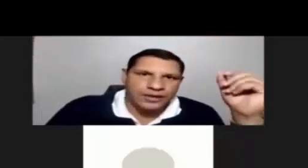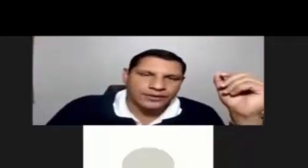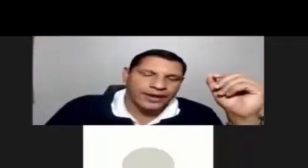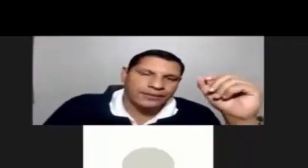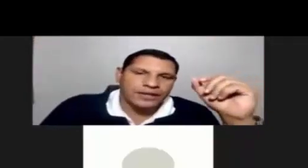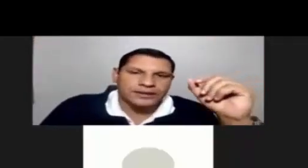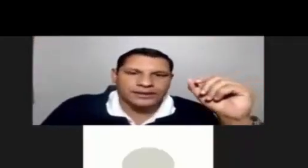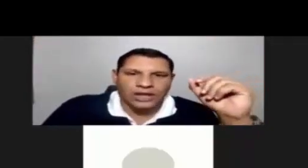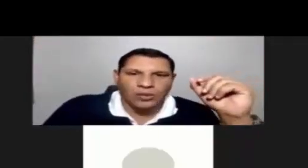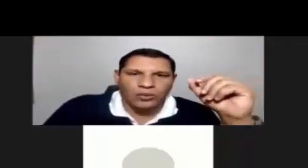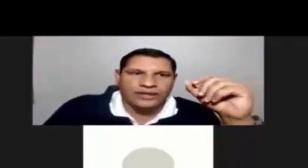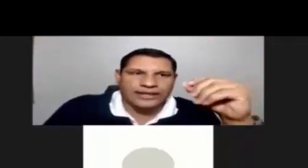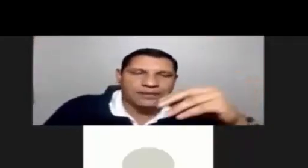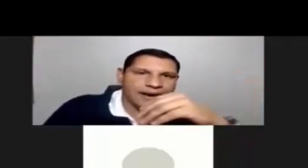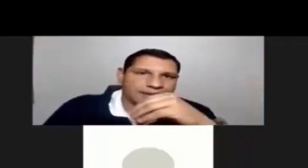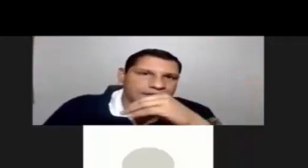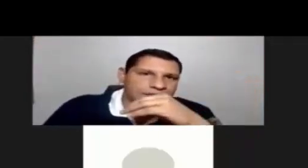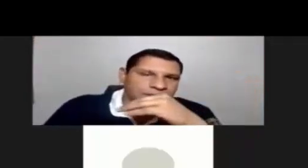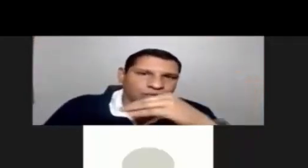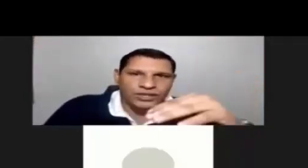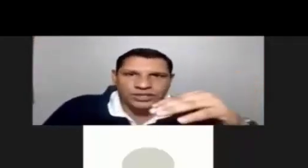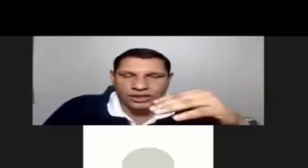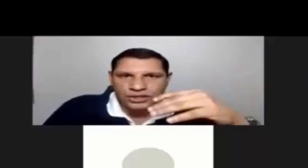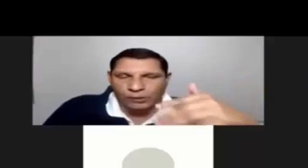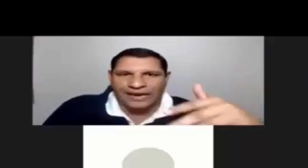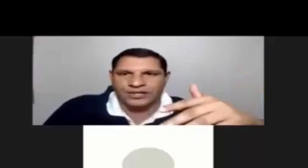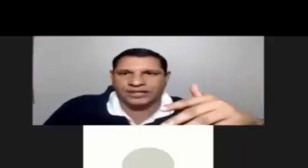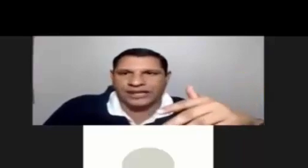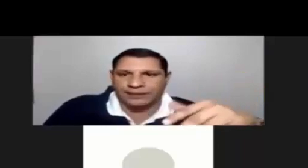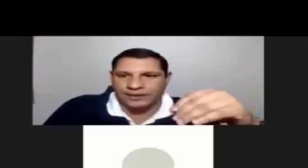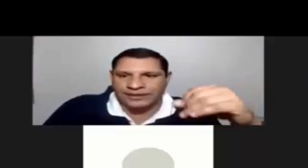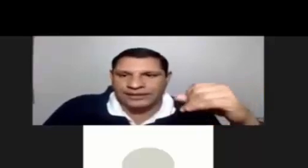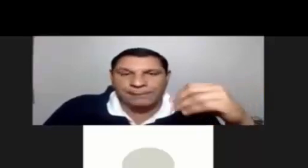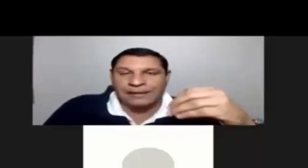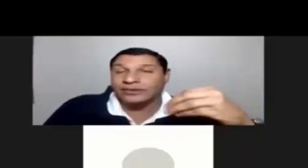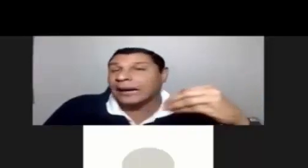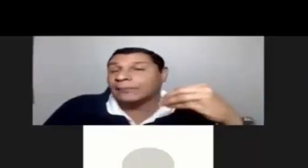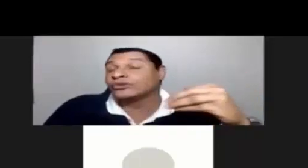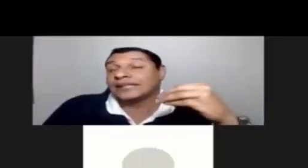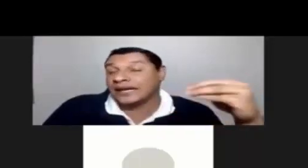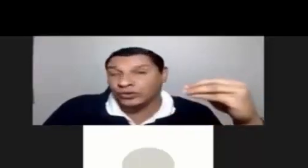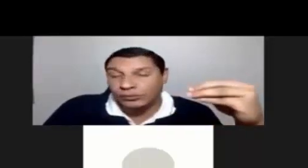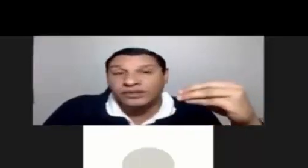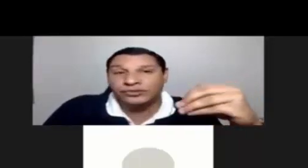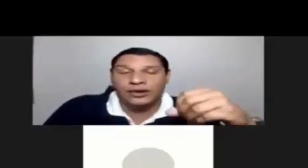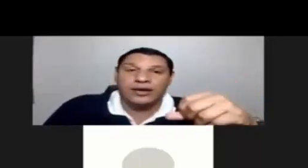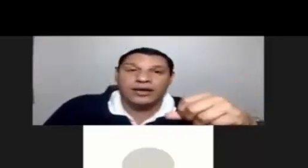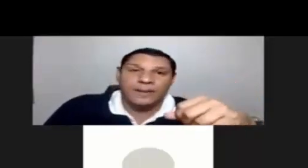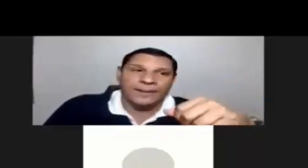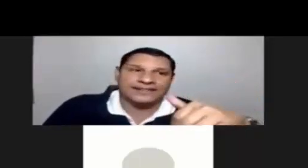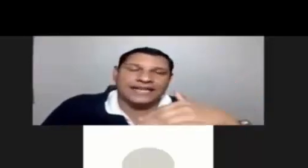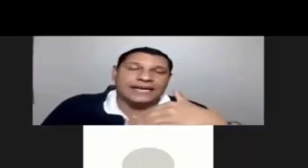né? então o queimar tem expressões idiomáticas tá? e que a bíblia não dá muito detalhe sobre isso